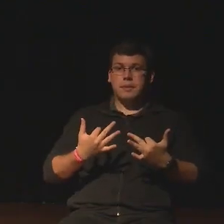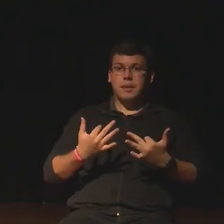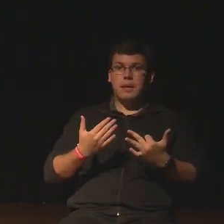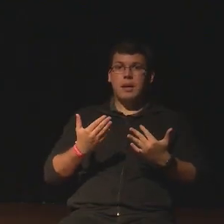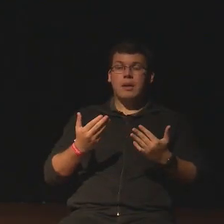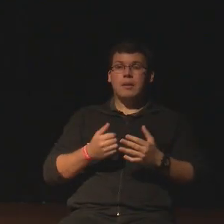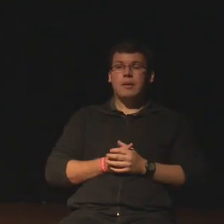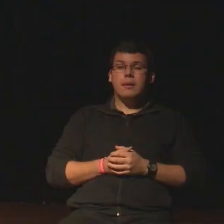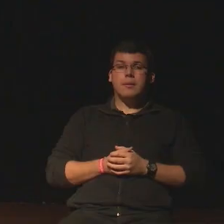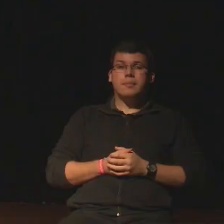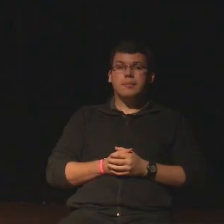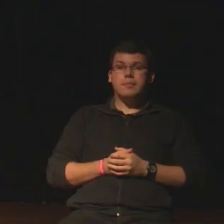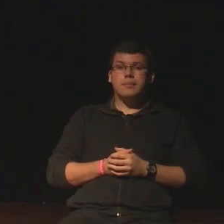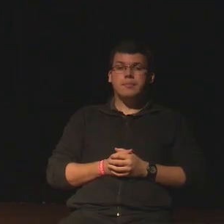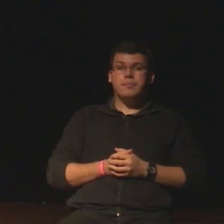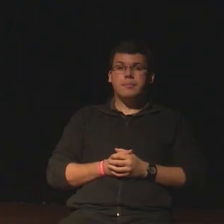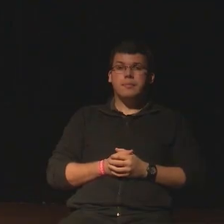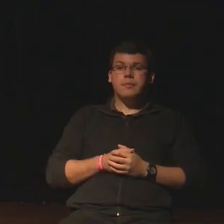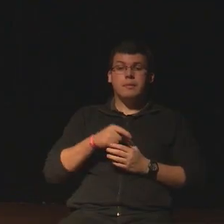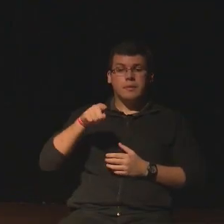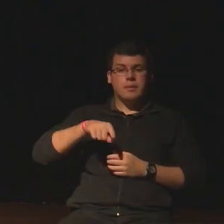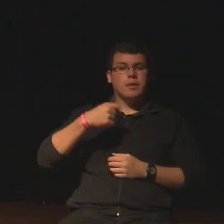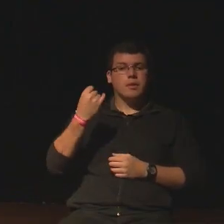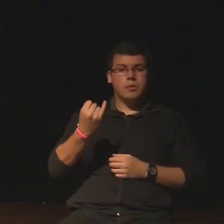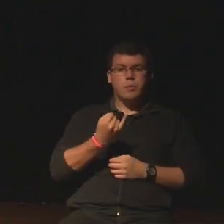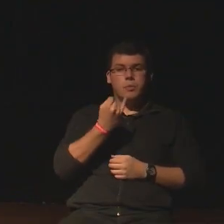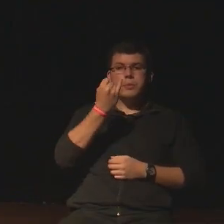processo participativo é muito importante. Tá?